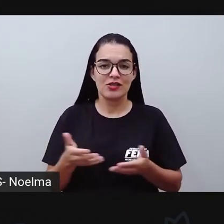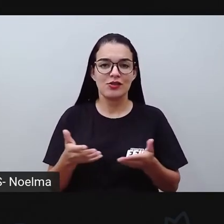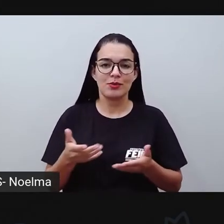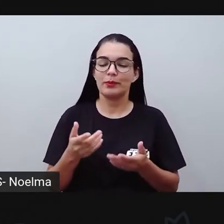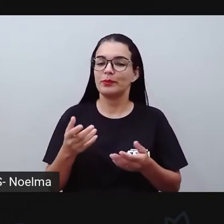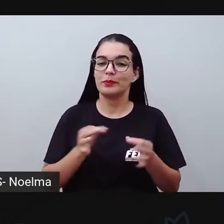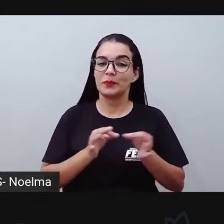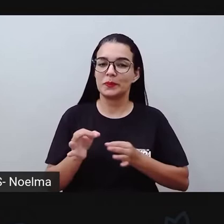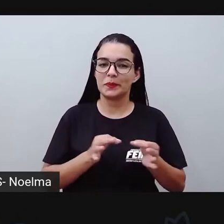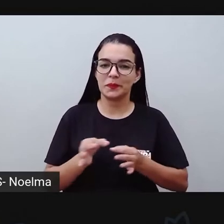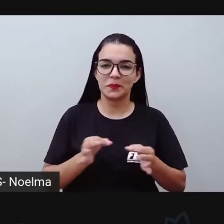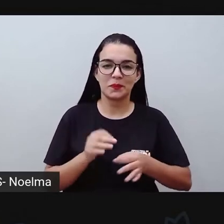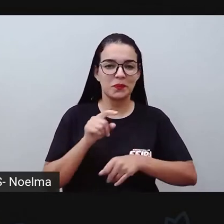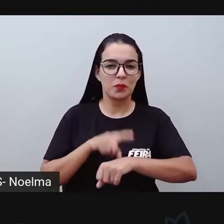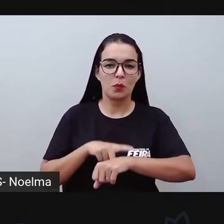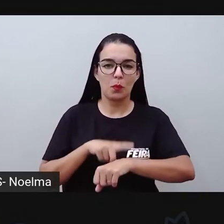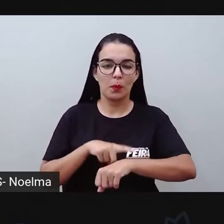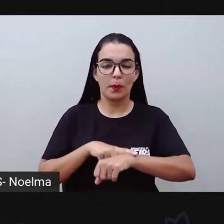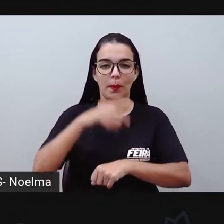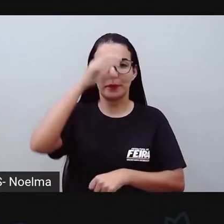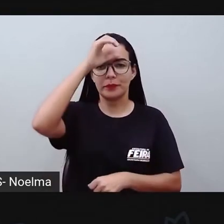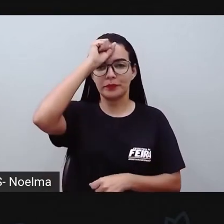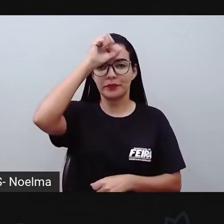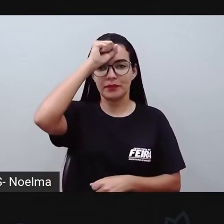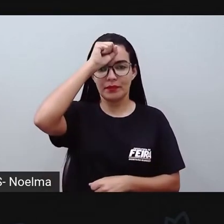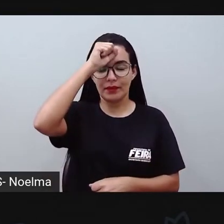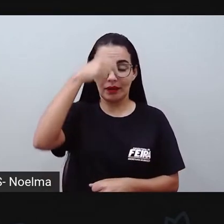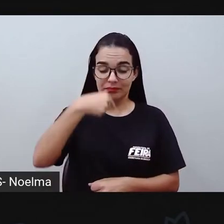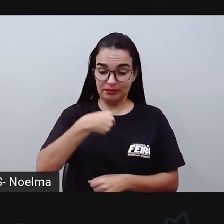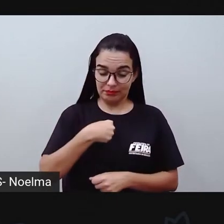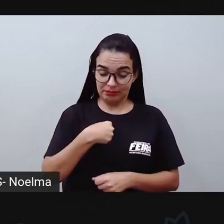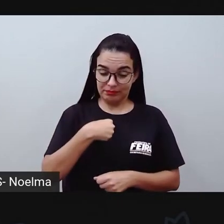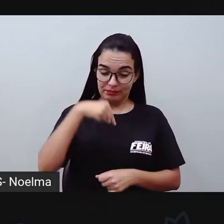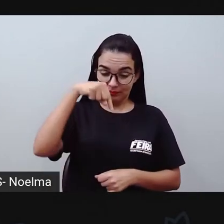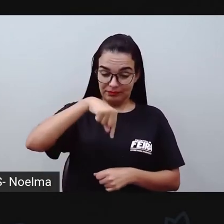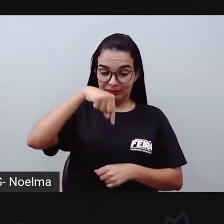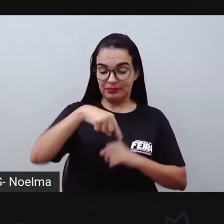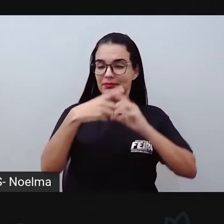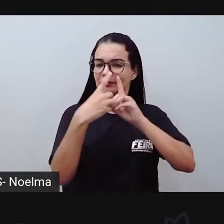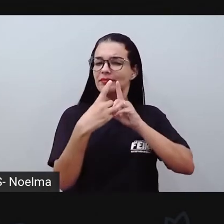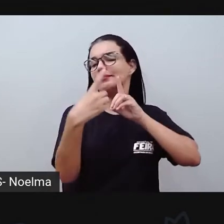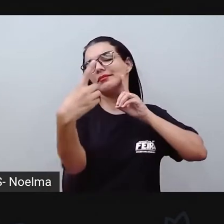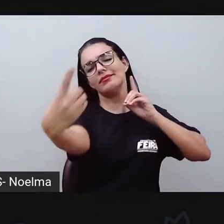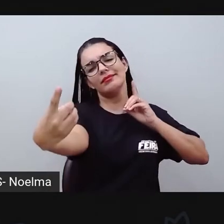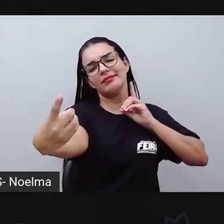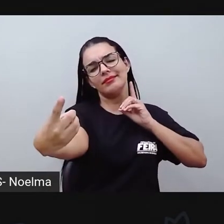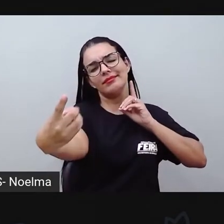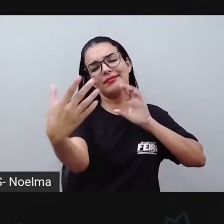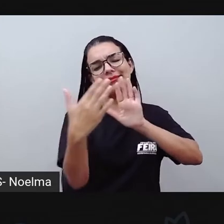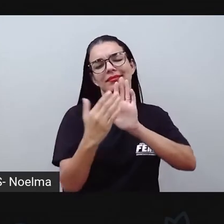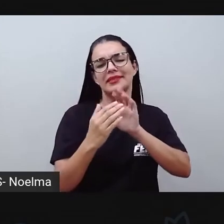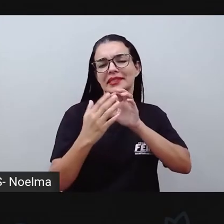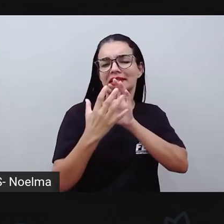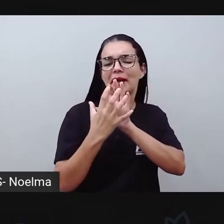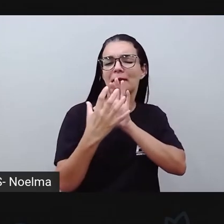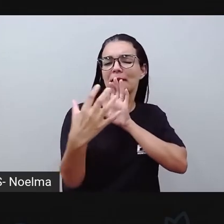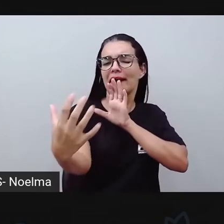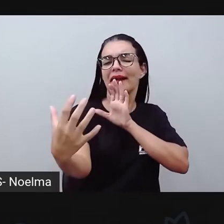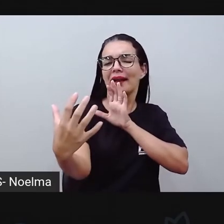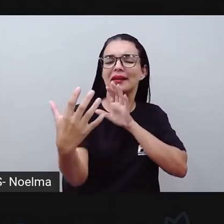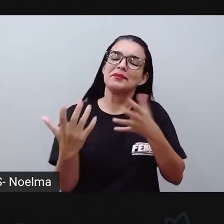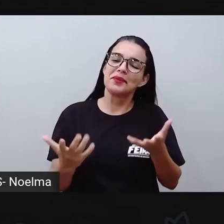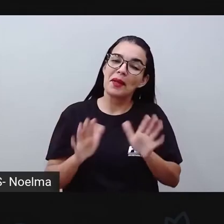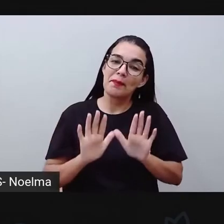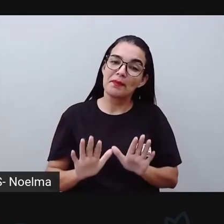momento de aprendizado. A PROE é distante de vocês, do outro lado da tela, mas aí numa situação